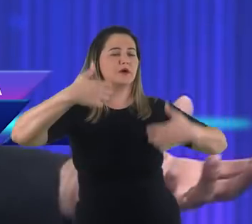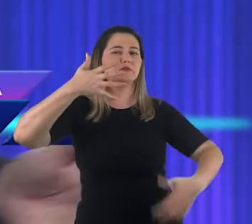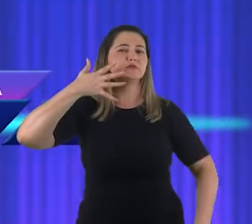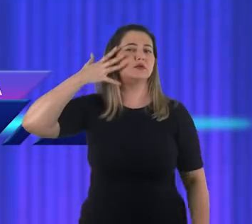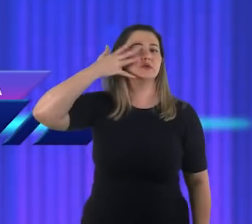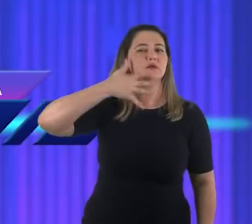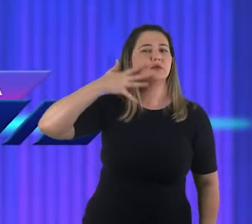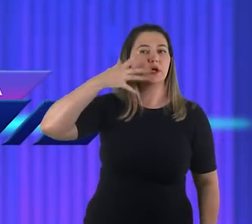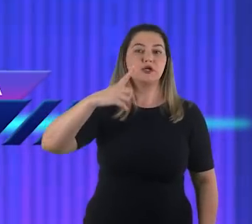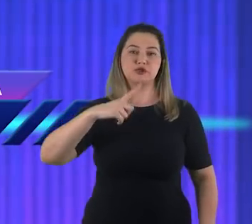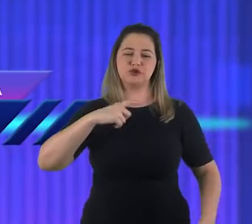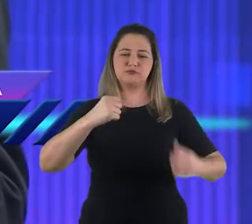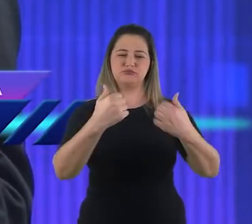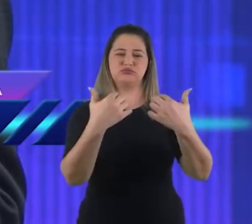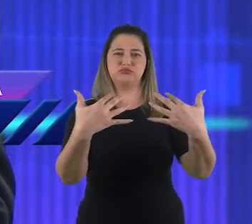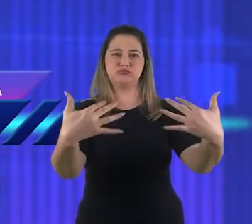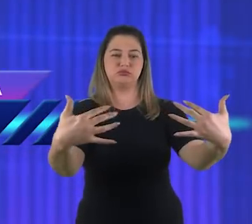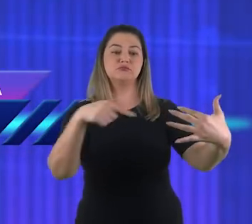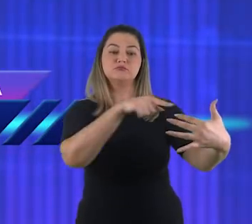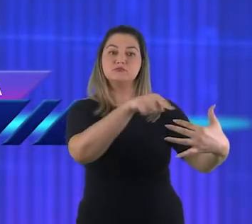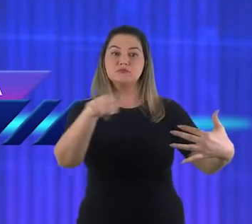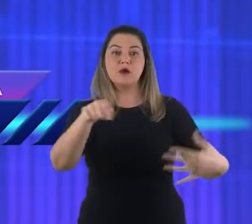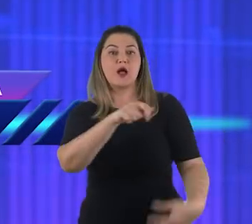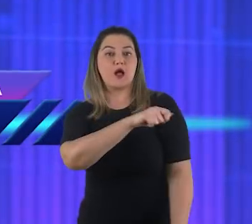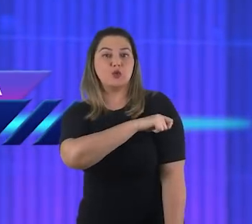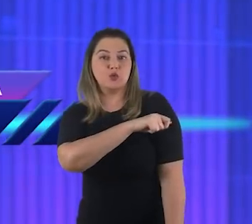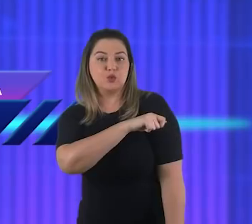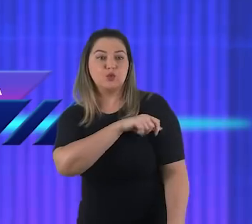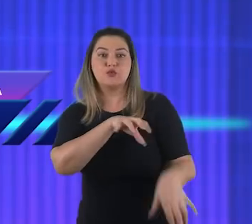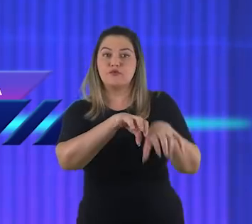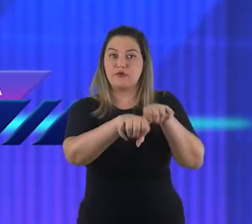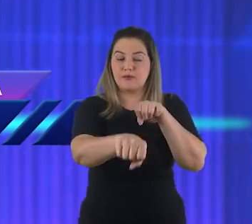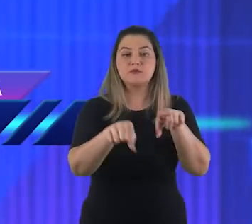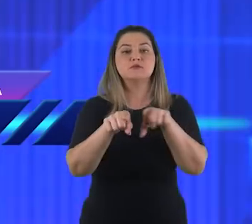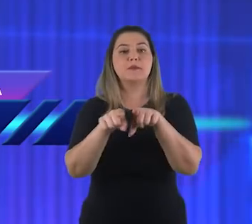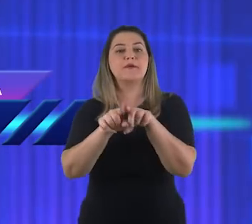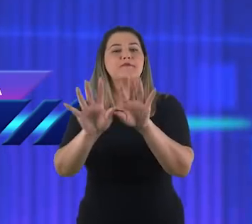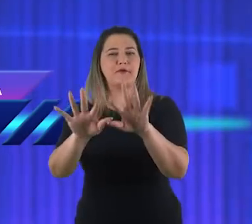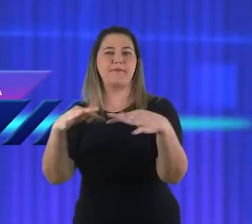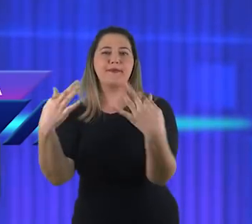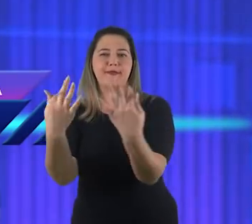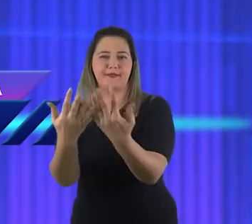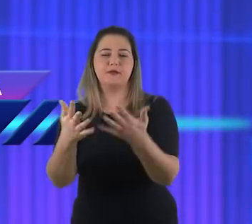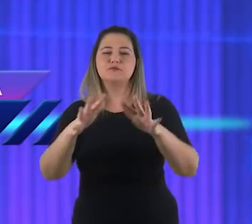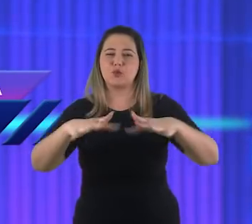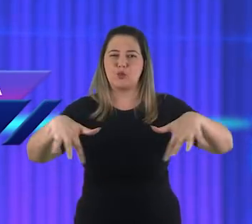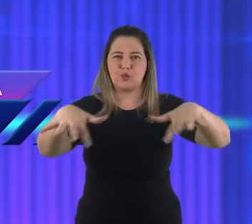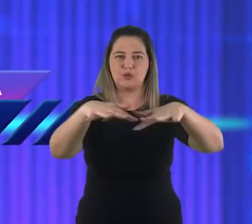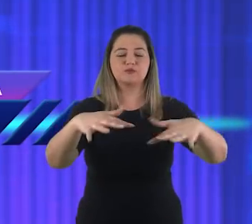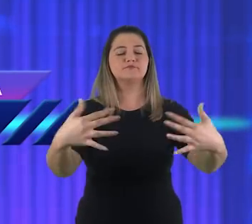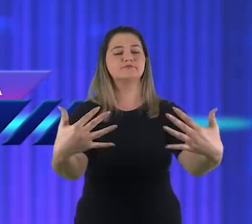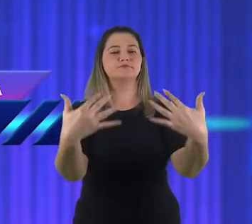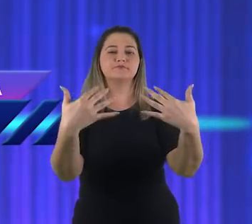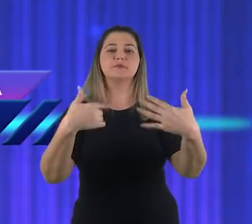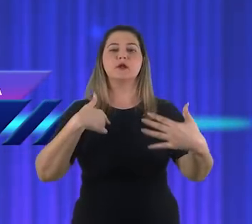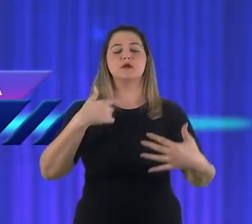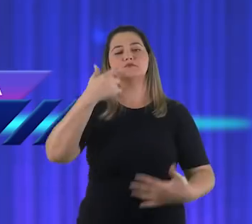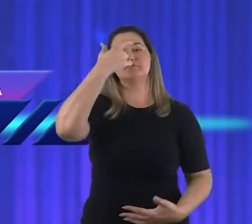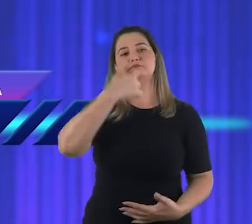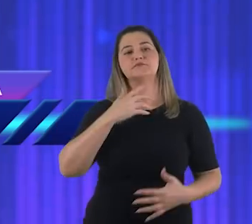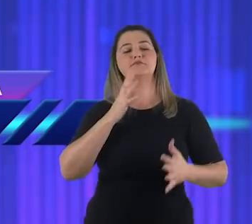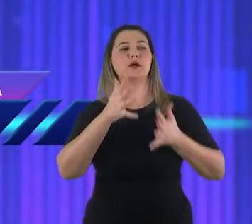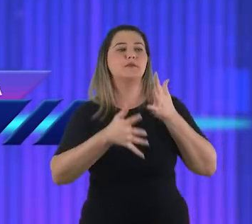os familiares dos formandos em teologia e para aqueles que estavam terminando a carreira de teologia. E no meio do sermão, eu